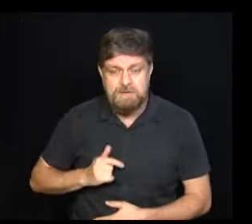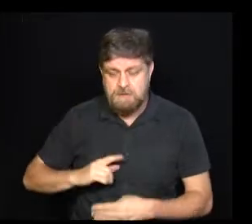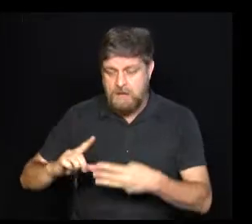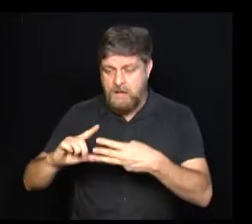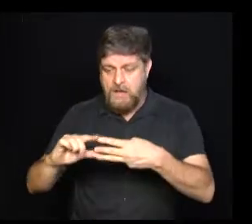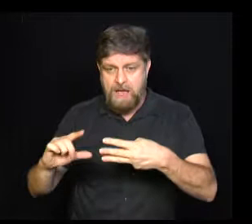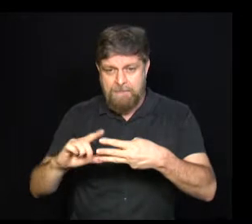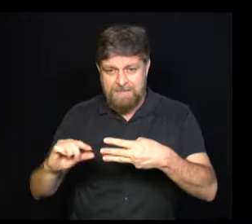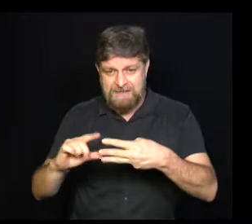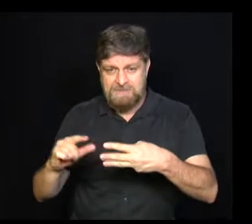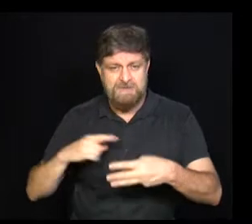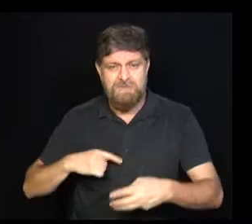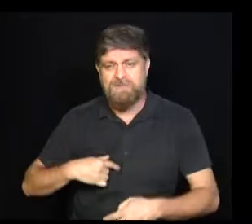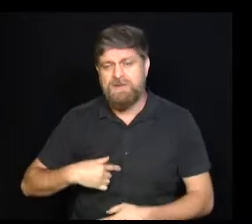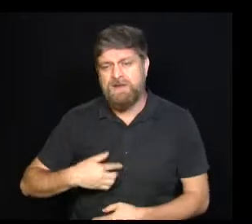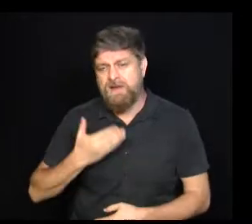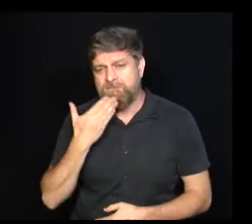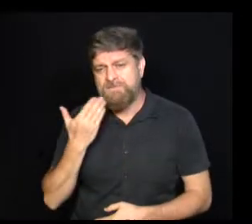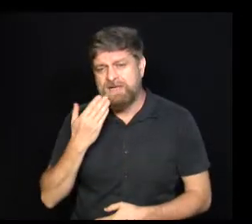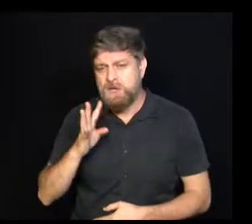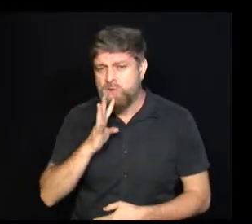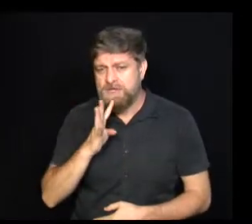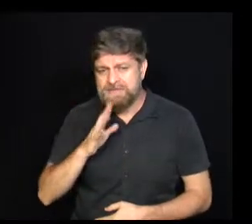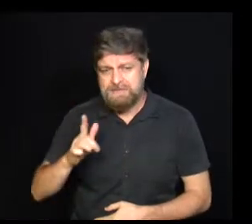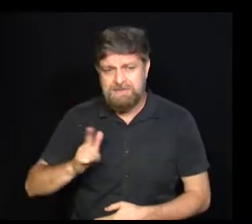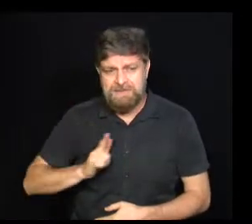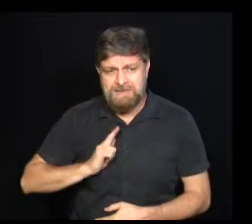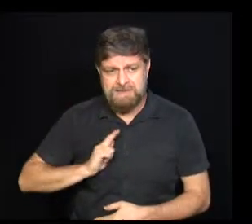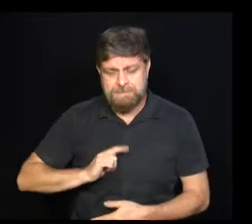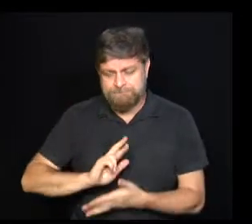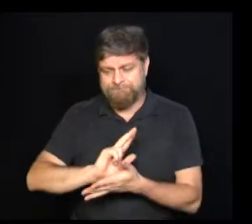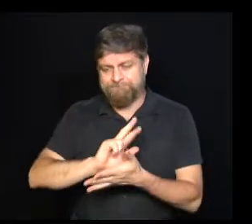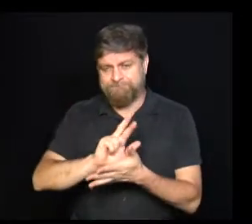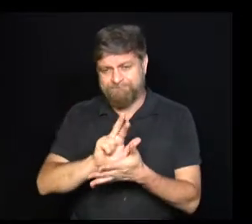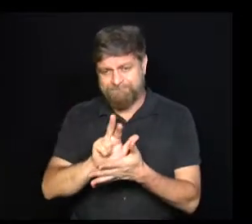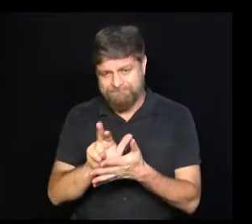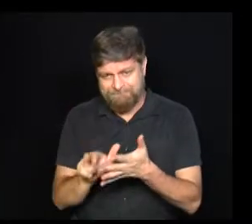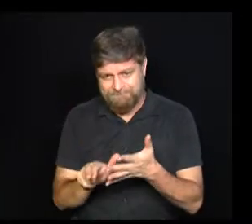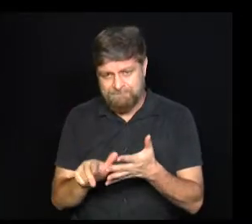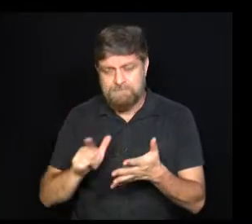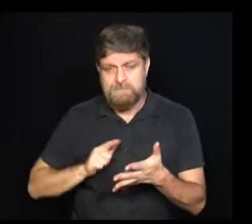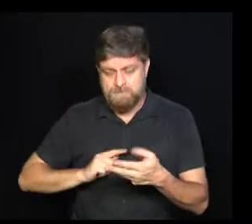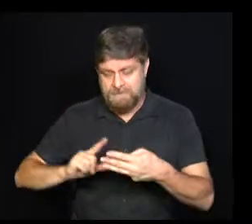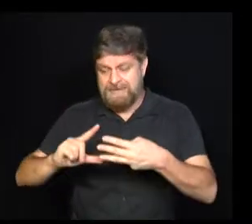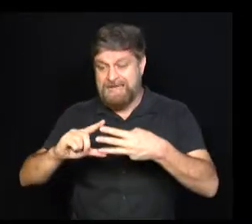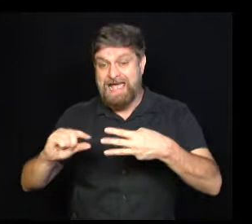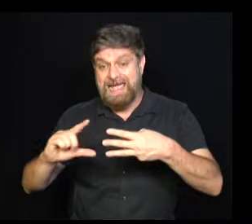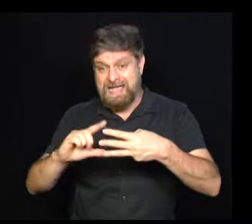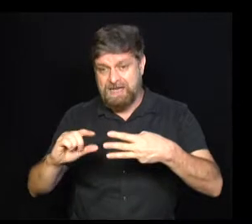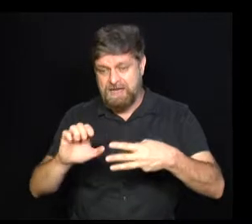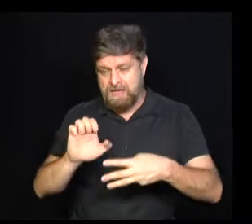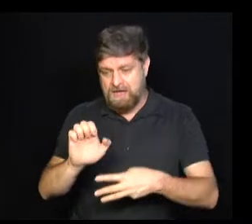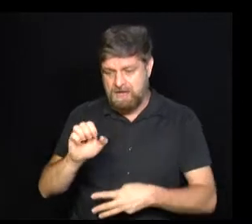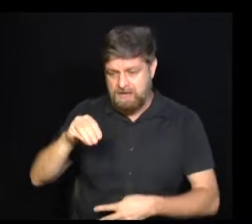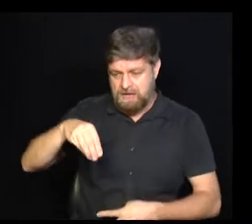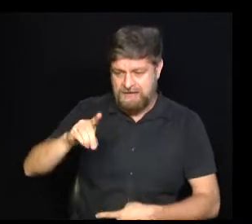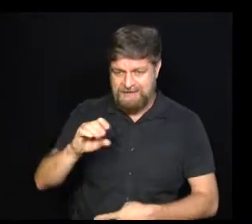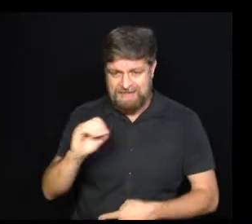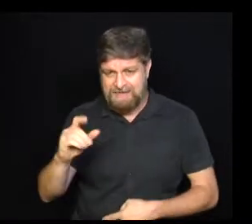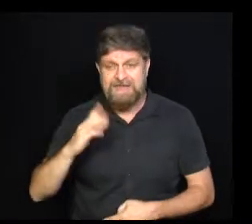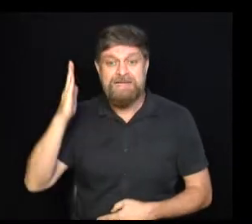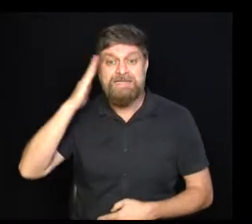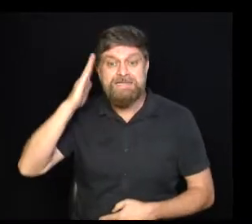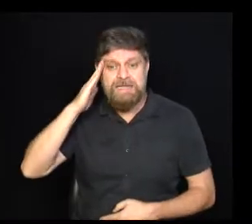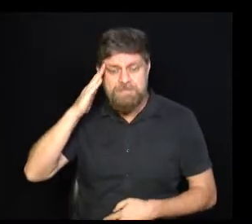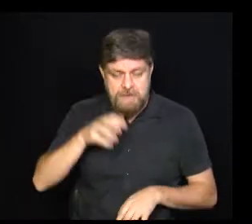um aplicativo bem conhecido, porque ele tem outros serviços oferecidos ali, de trajeto de ônibus,